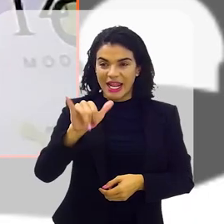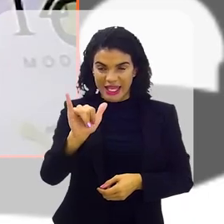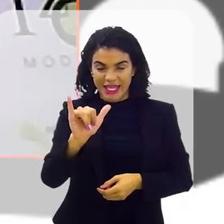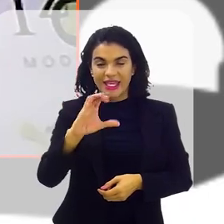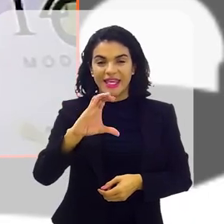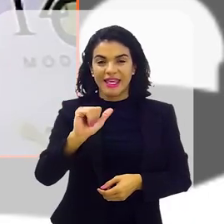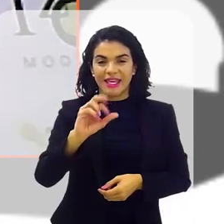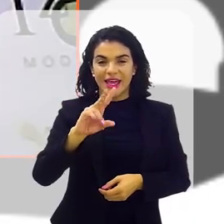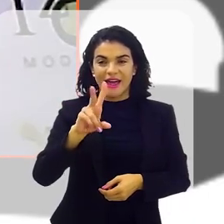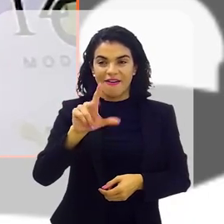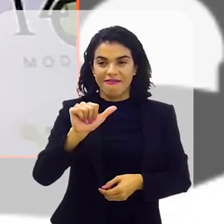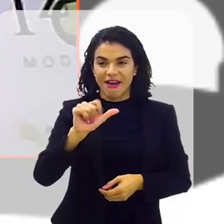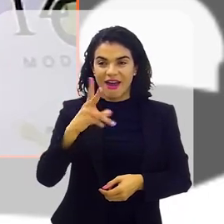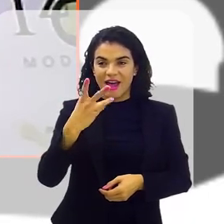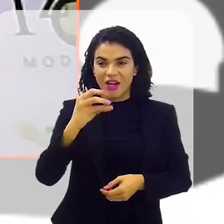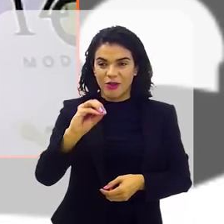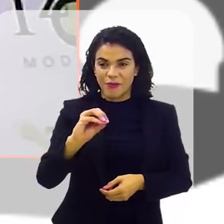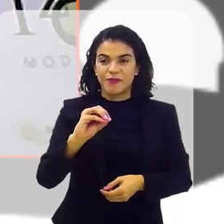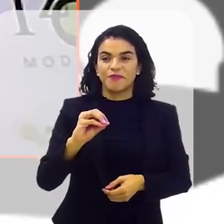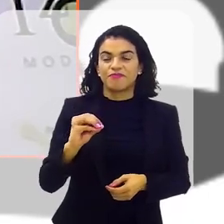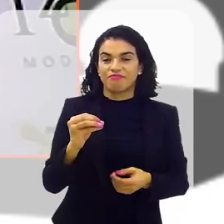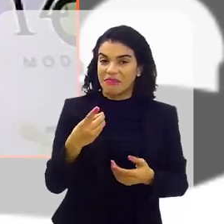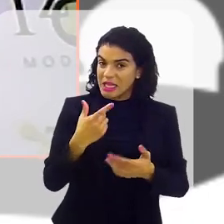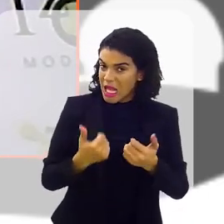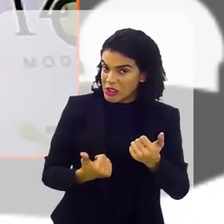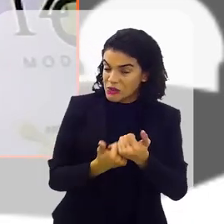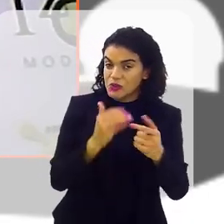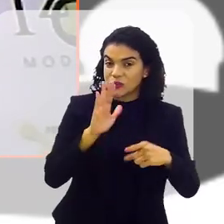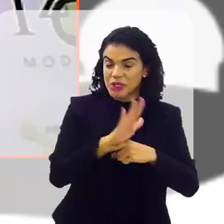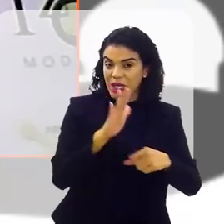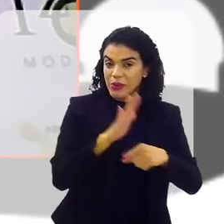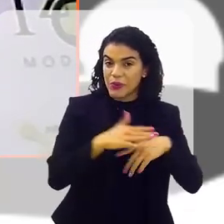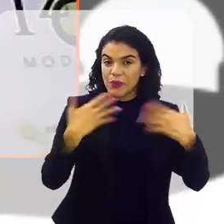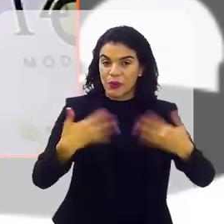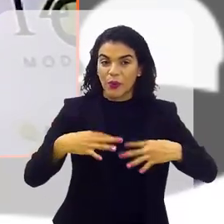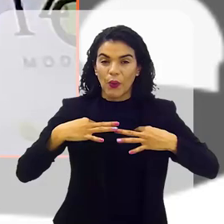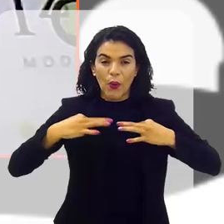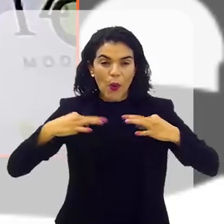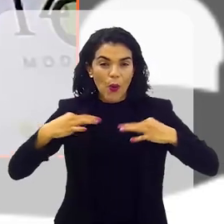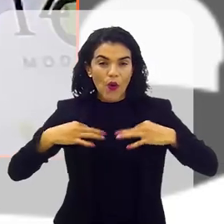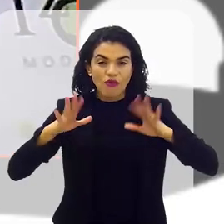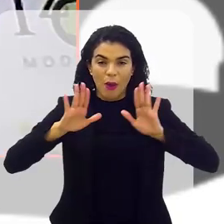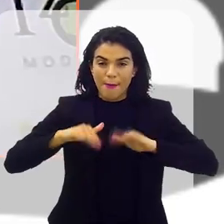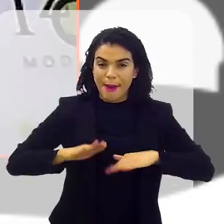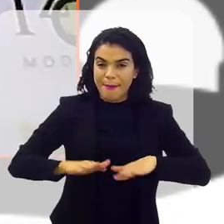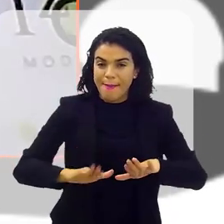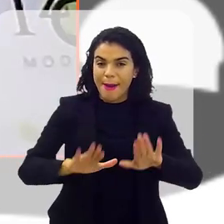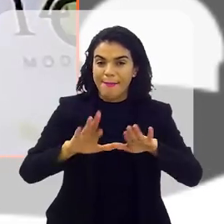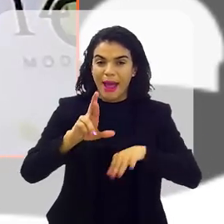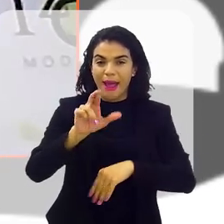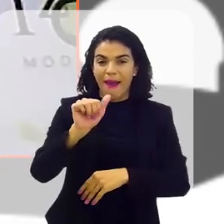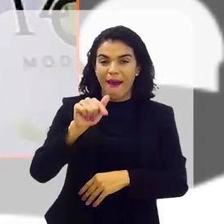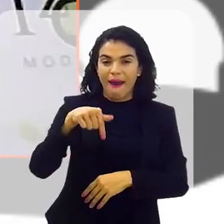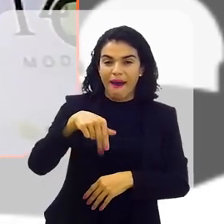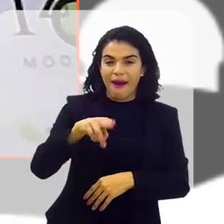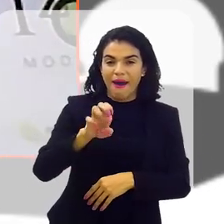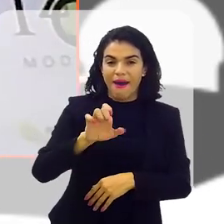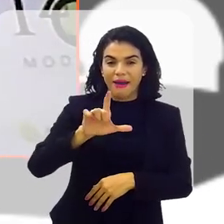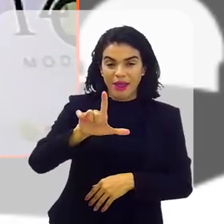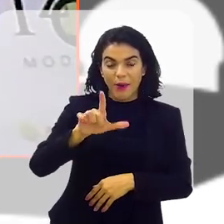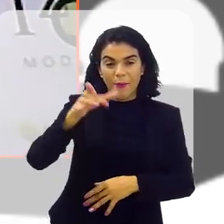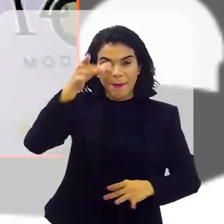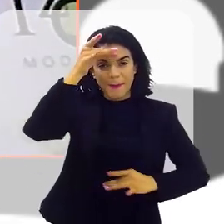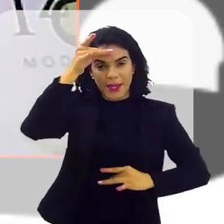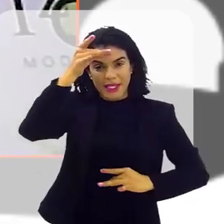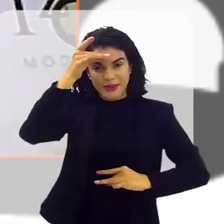a Shirley Carvalho tá nos ajudando para caramba com figurino todo da Eduarda Raquel que é a